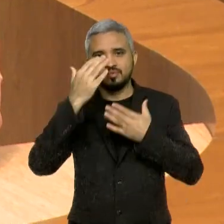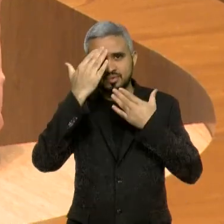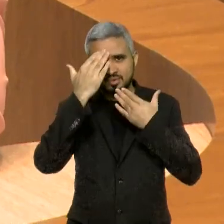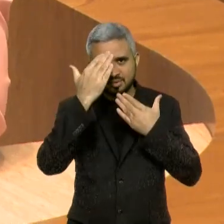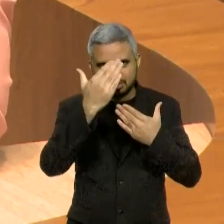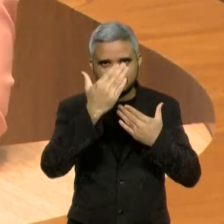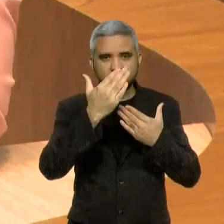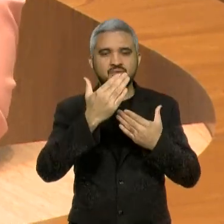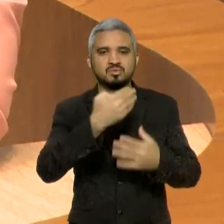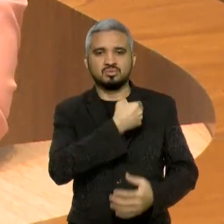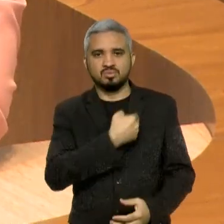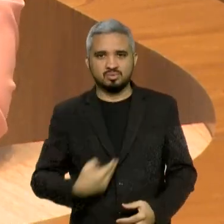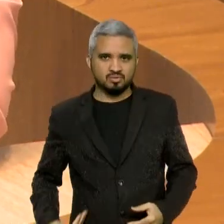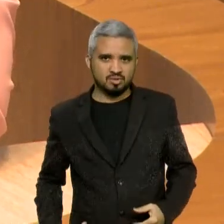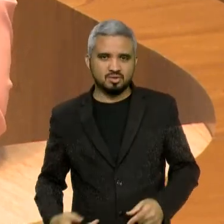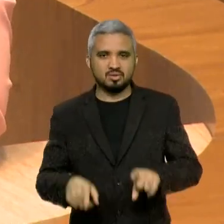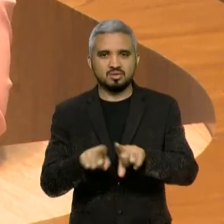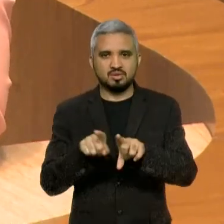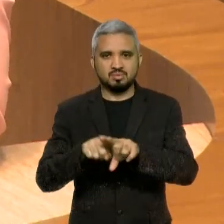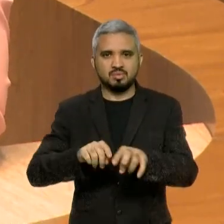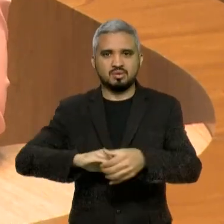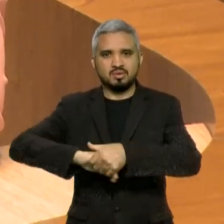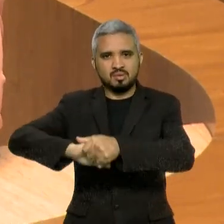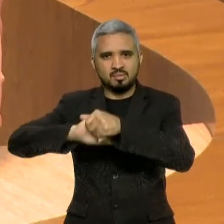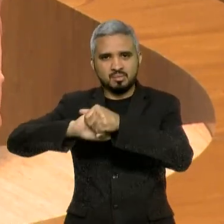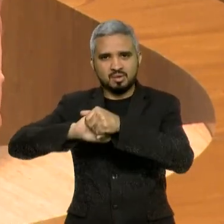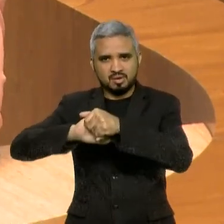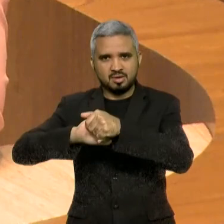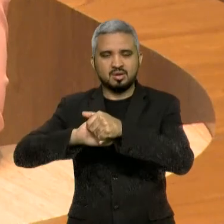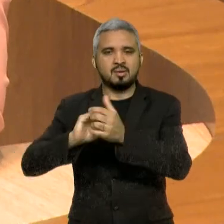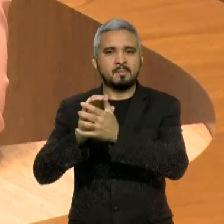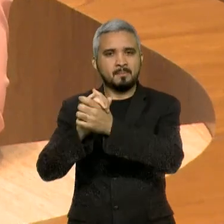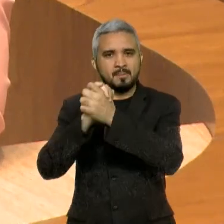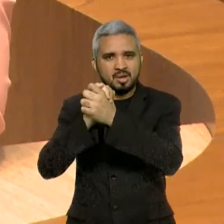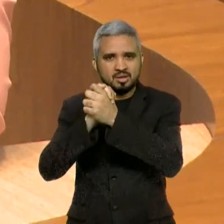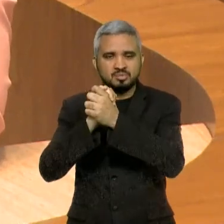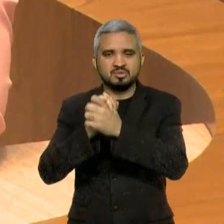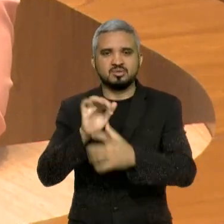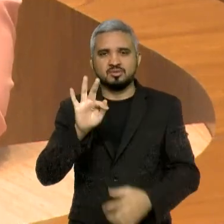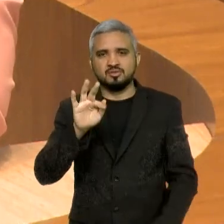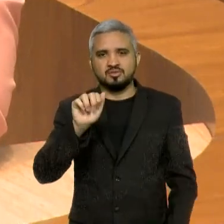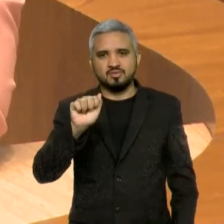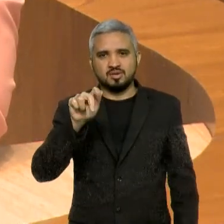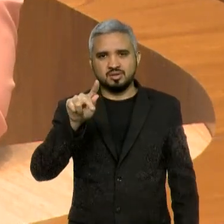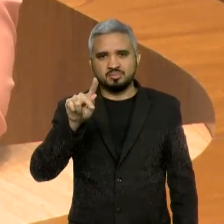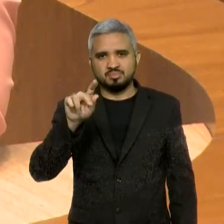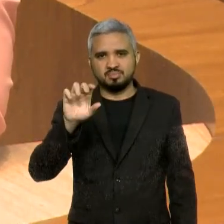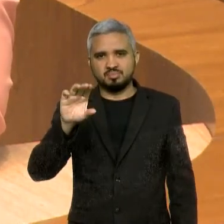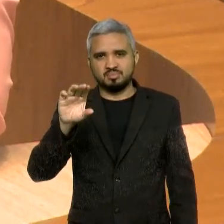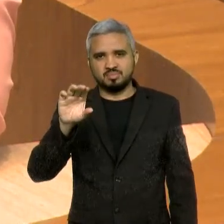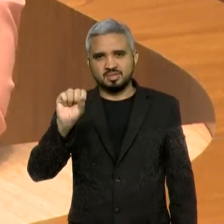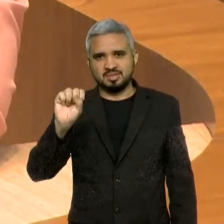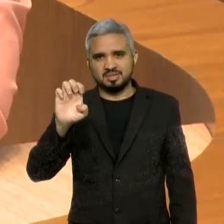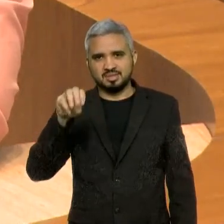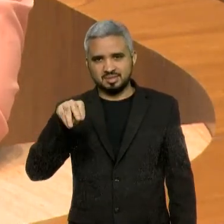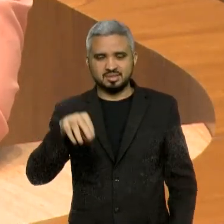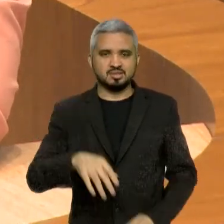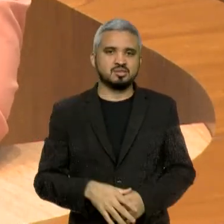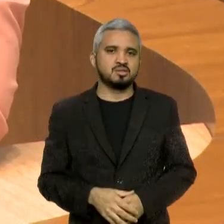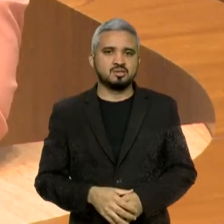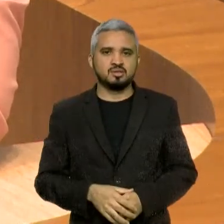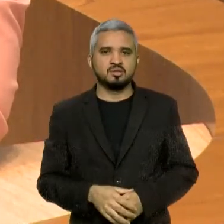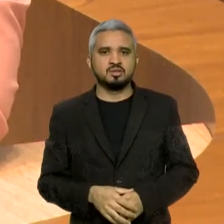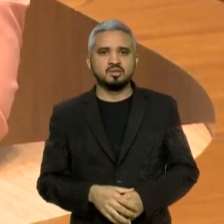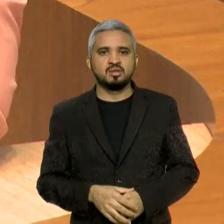de Balsas por um evento que realmente move a economia da nossa cidade e foi